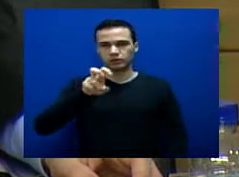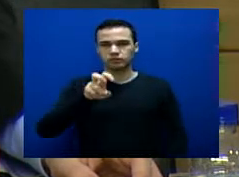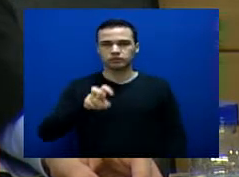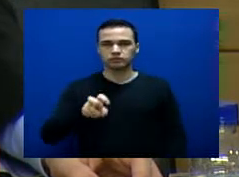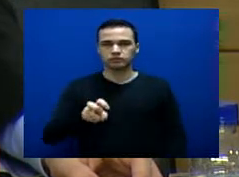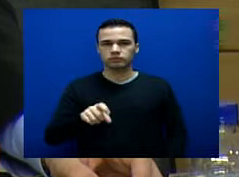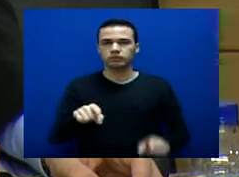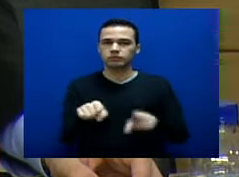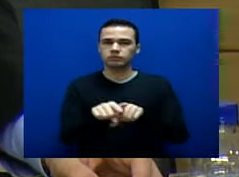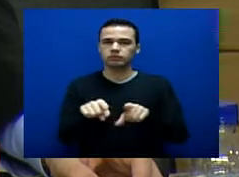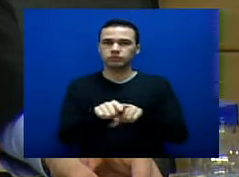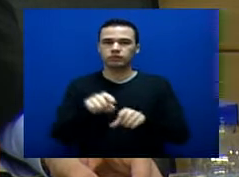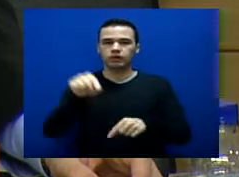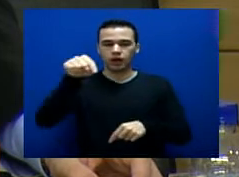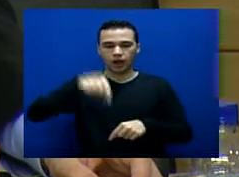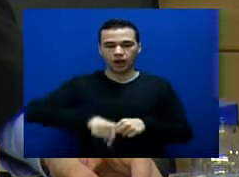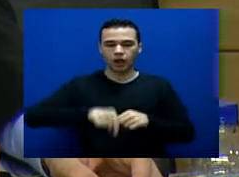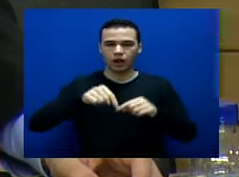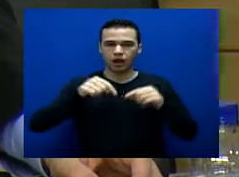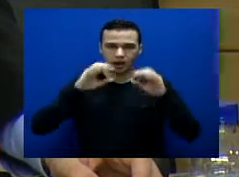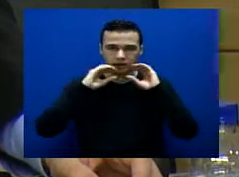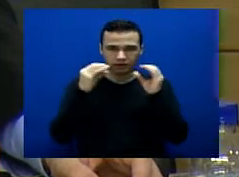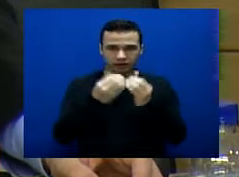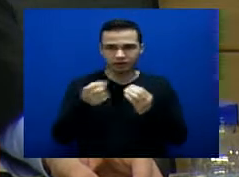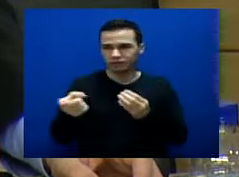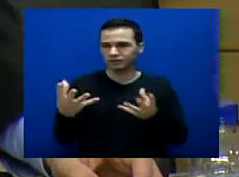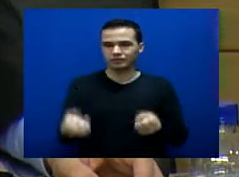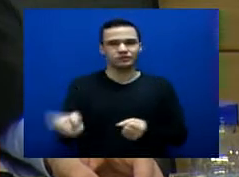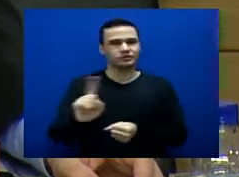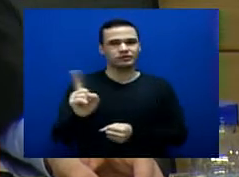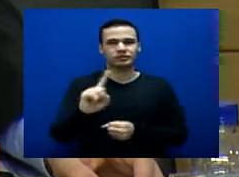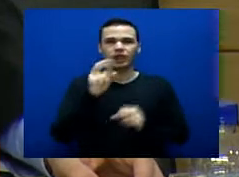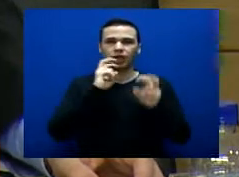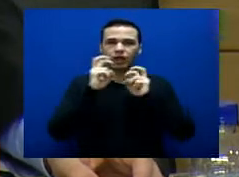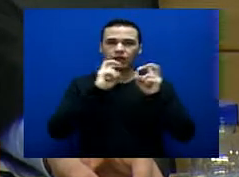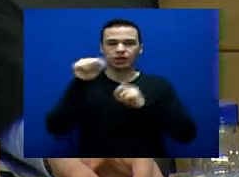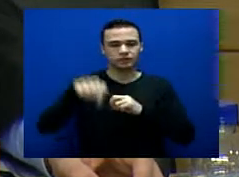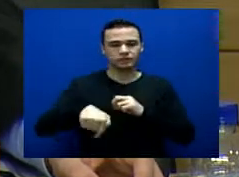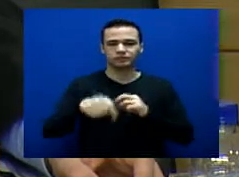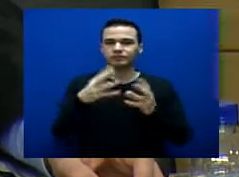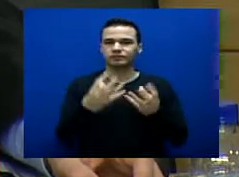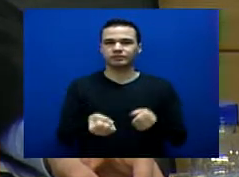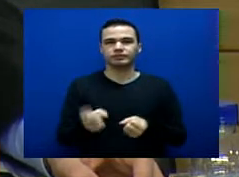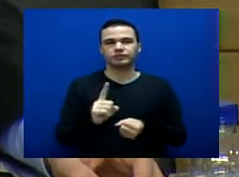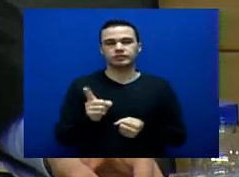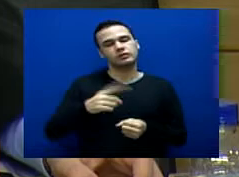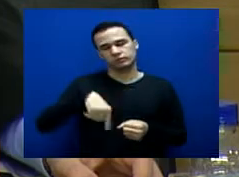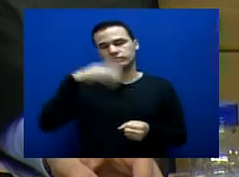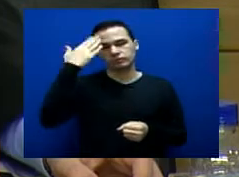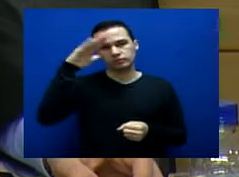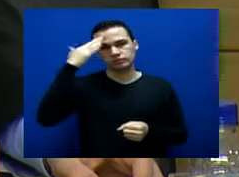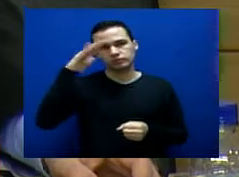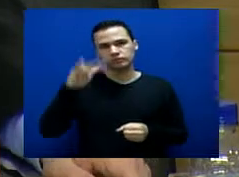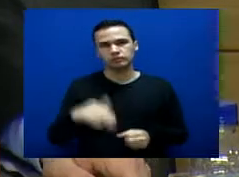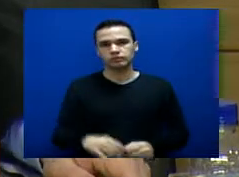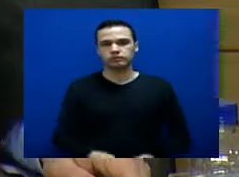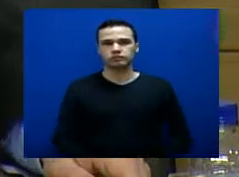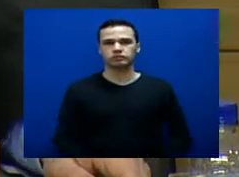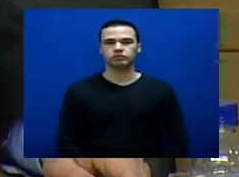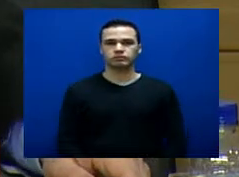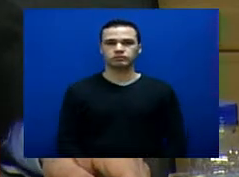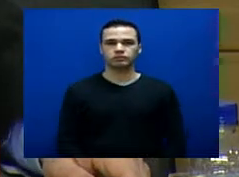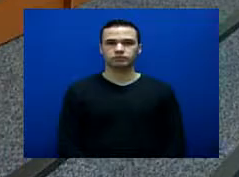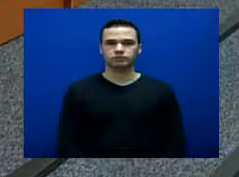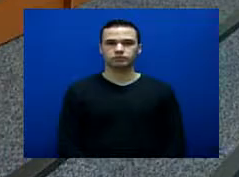E o regimento não permite a manifestação no plenário. Nós entendemos a justificativa...